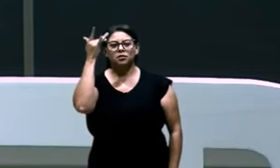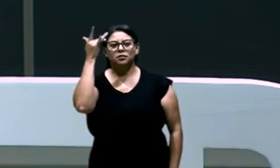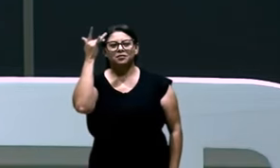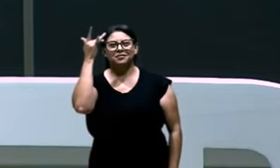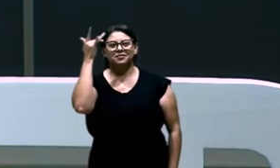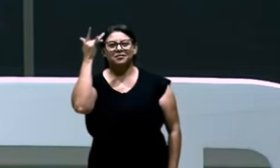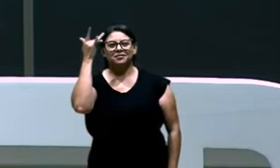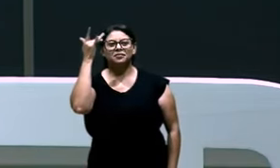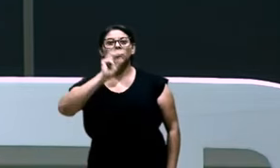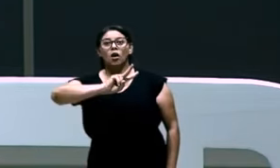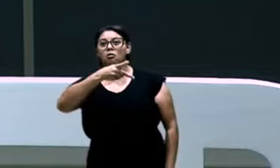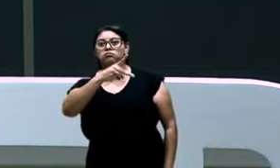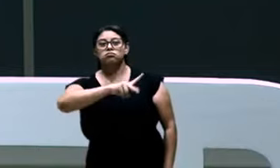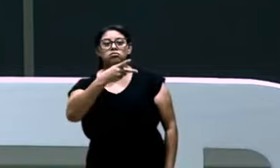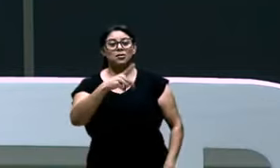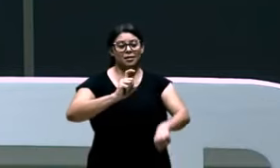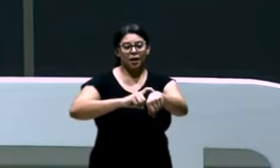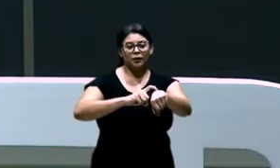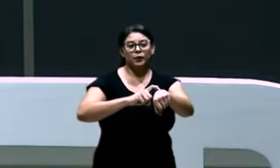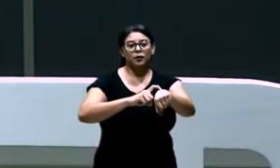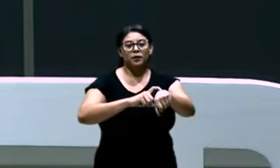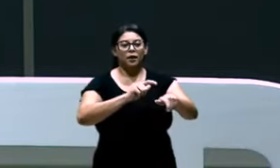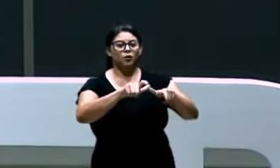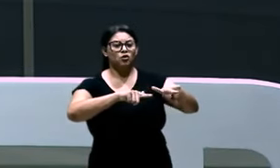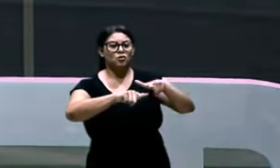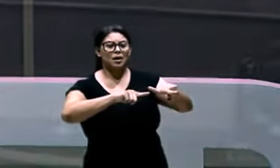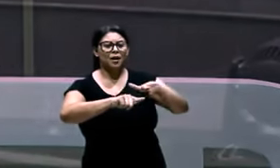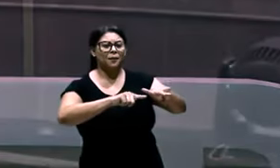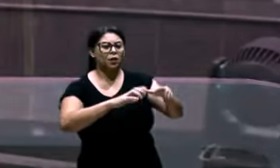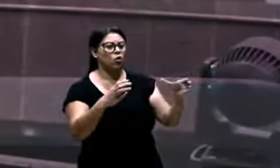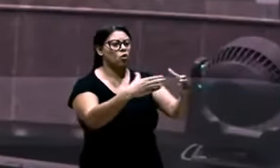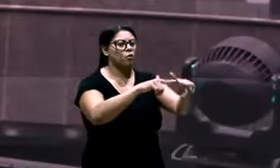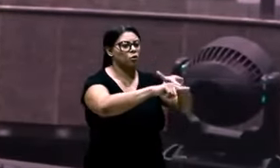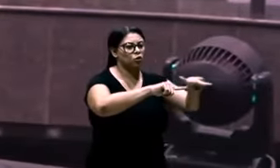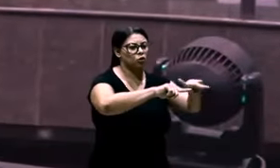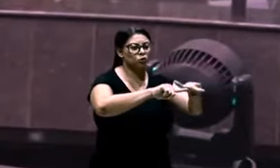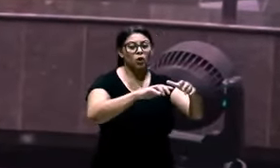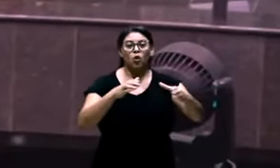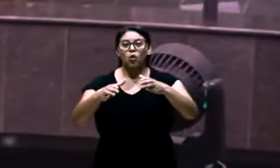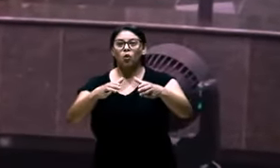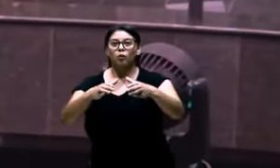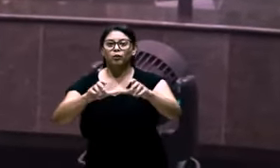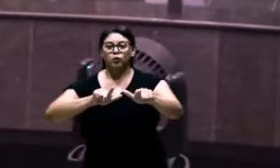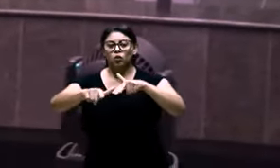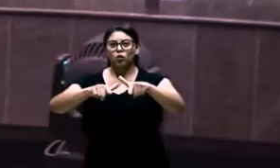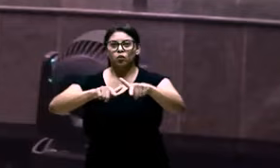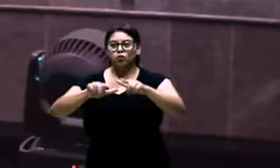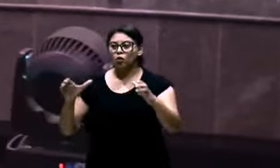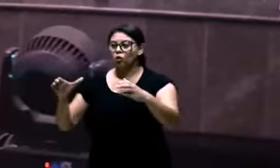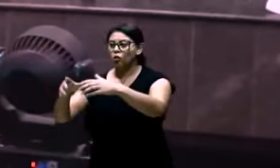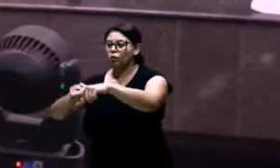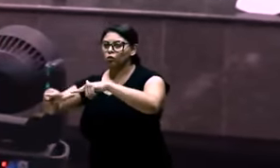turno. Do 16 ao dia 30, o segundo turno. Mas a oitava classe sacerdotal, o oitavo turno, era